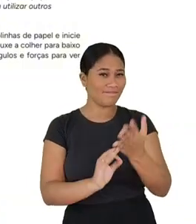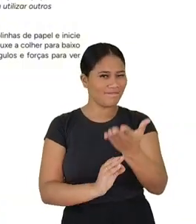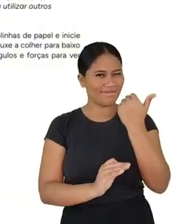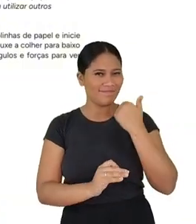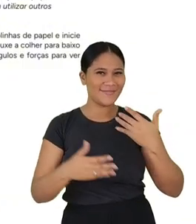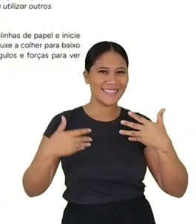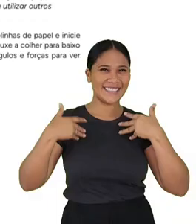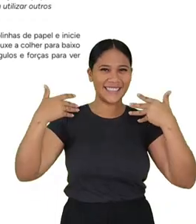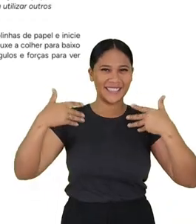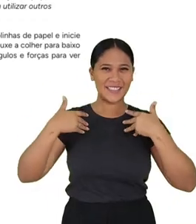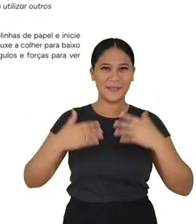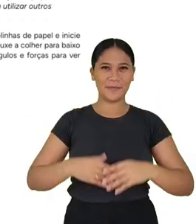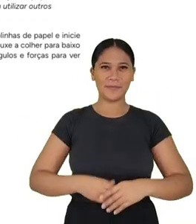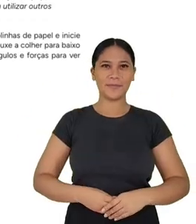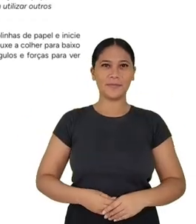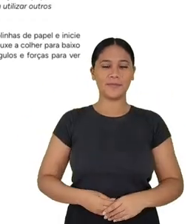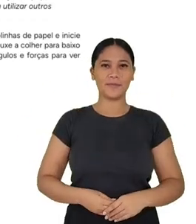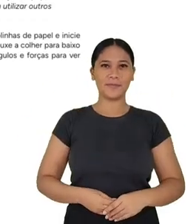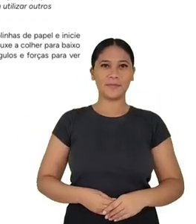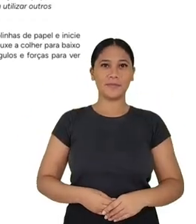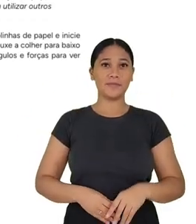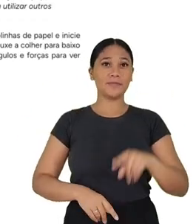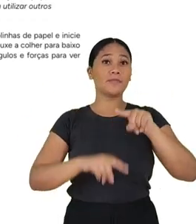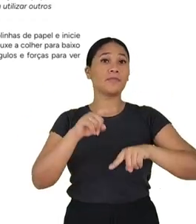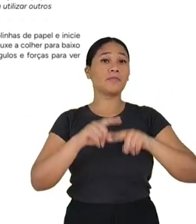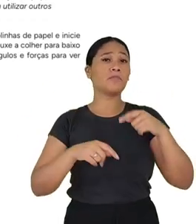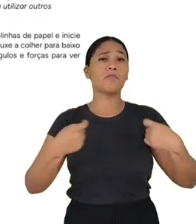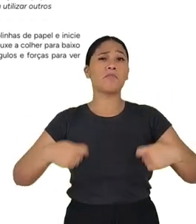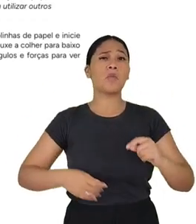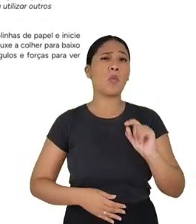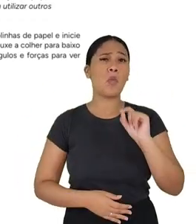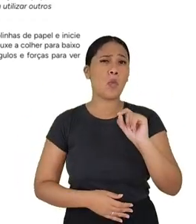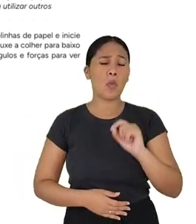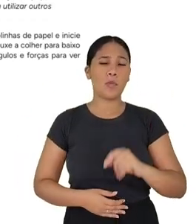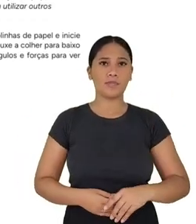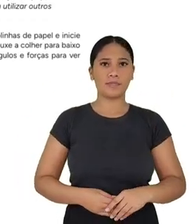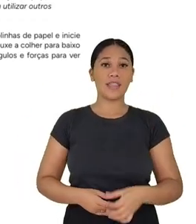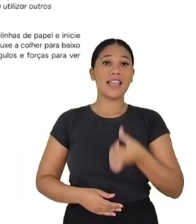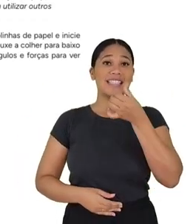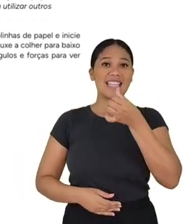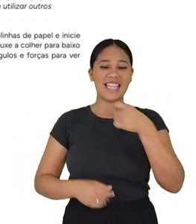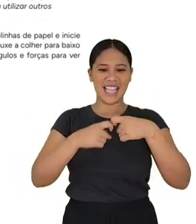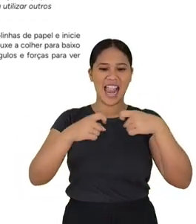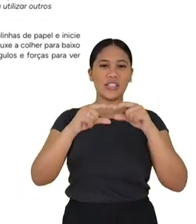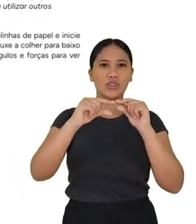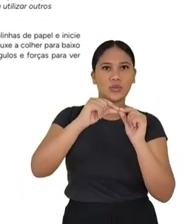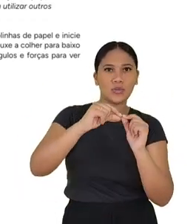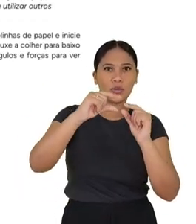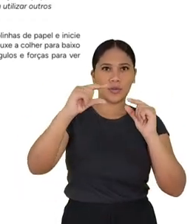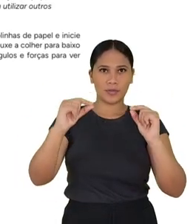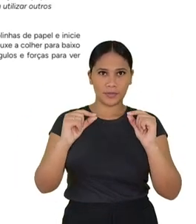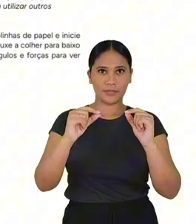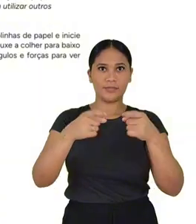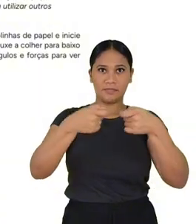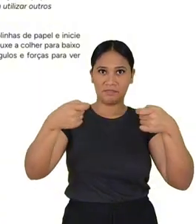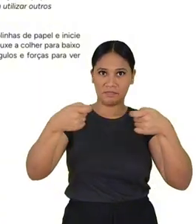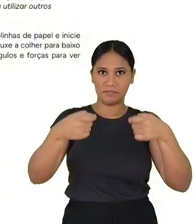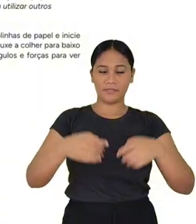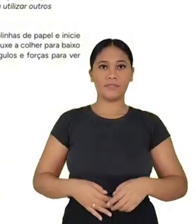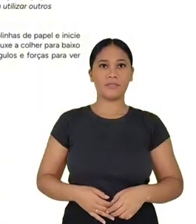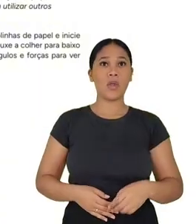os materiais necessários e prepare-se para se divertir. Materiais necessários: 6 elásticos,